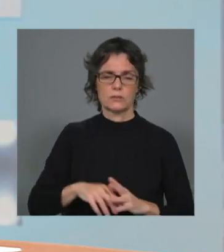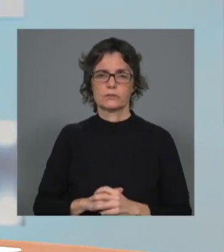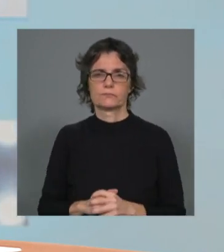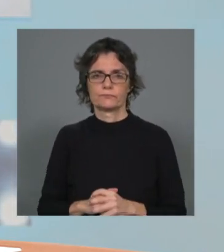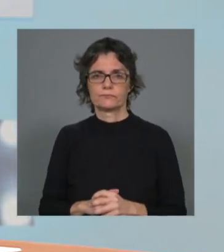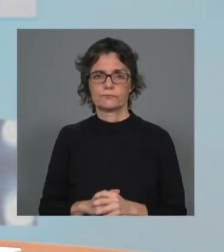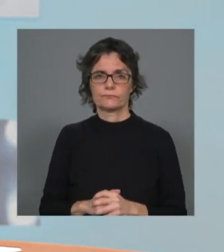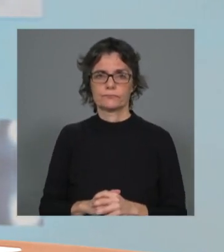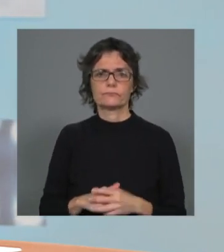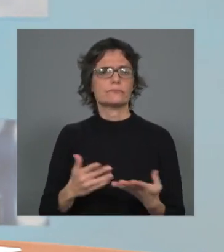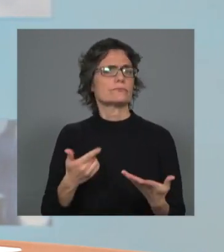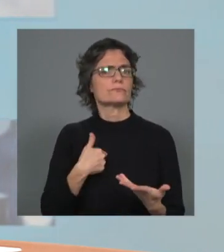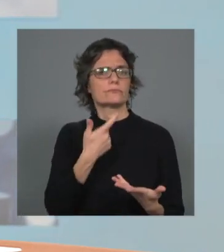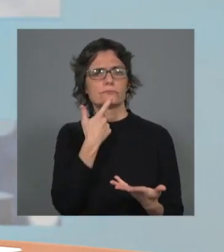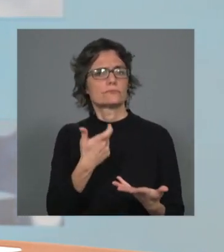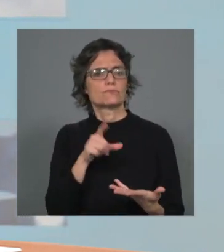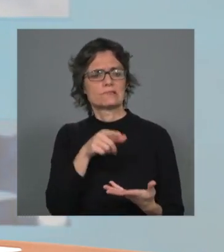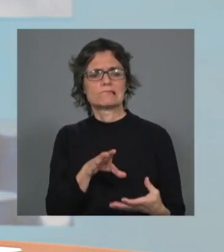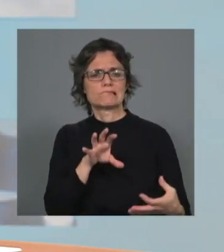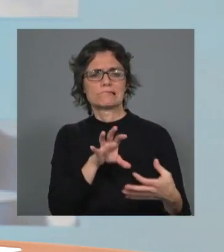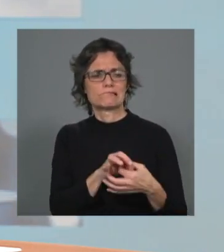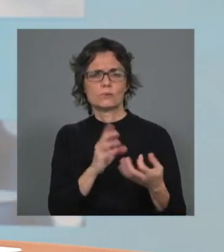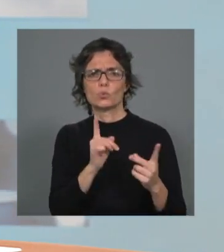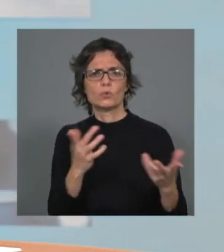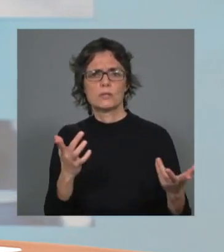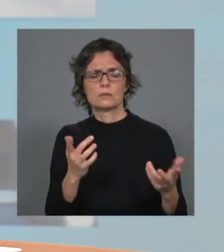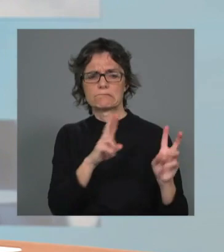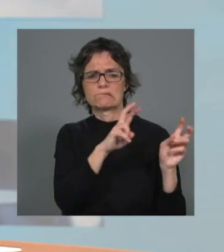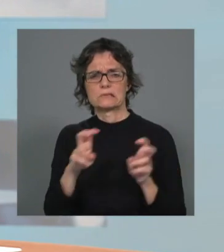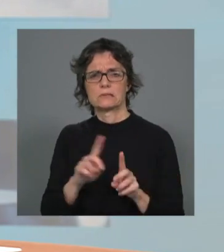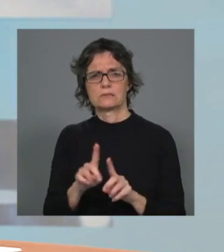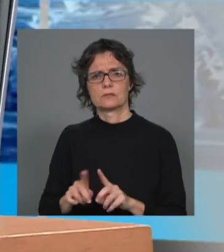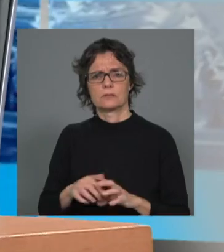O que é que tem em comum, ao fim e ao cabo, estas abordagens literárias?